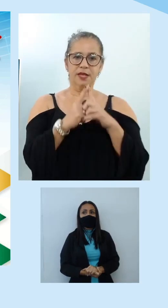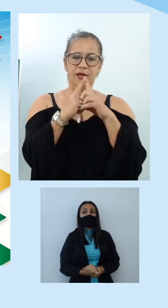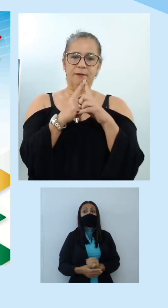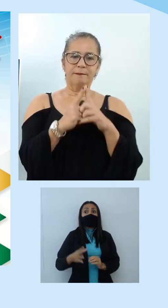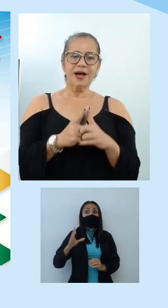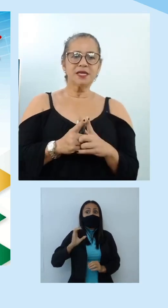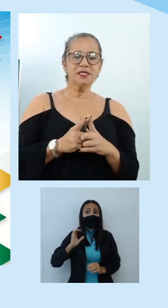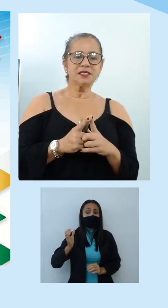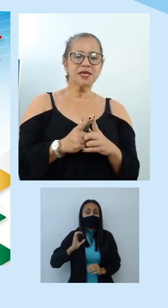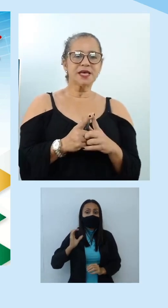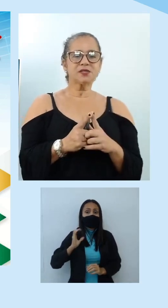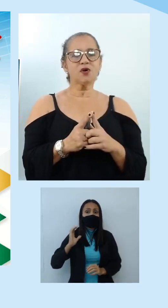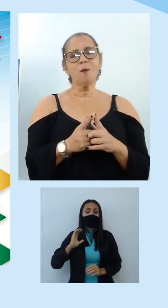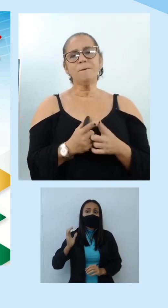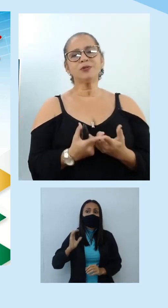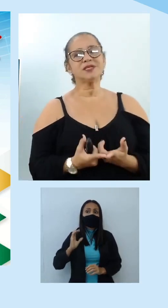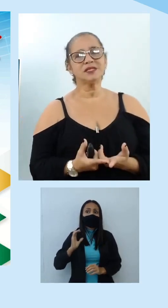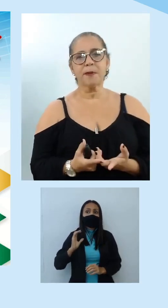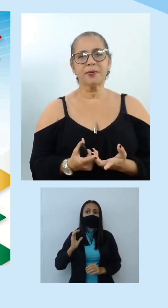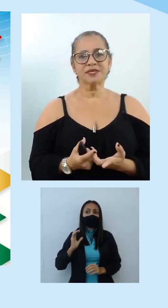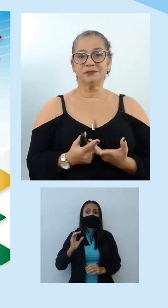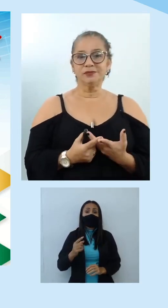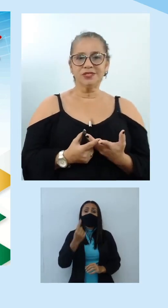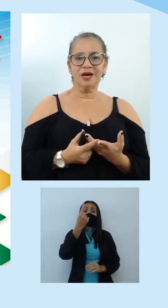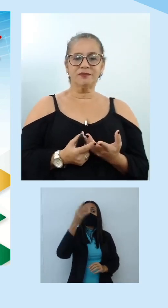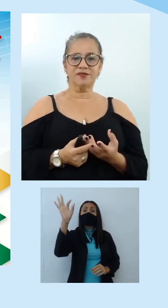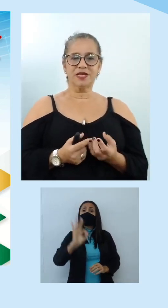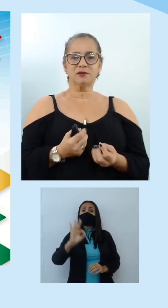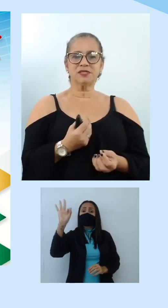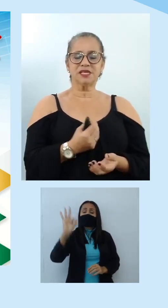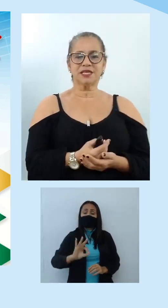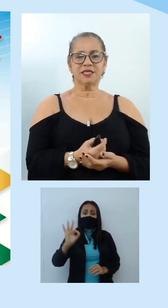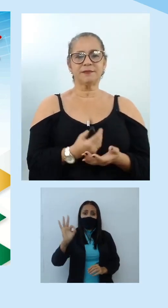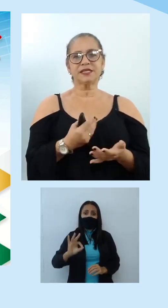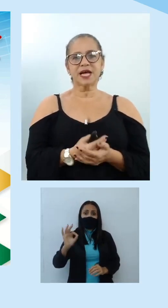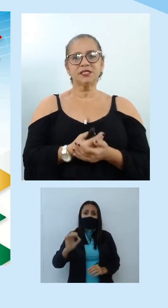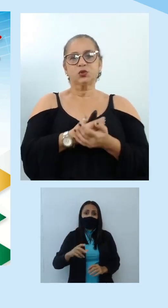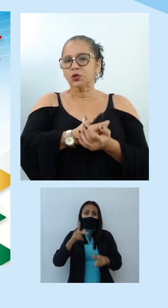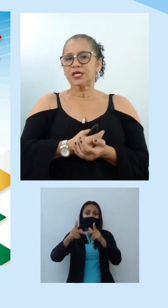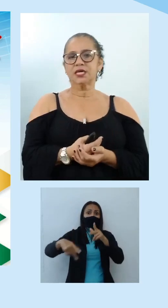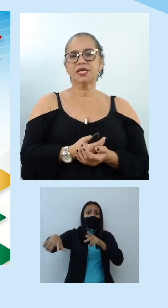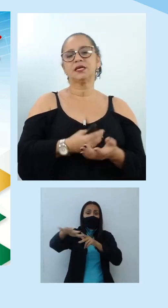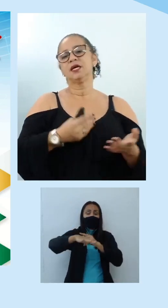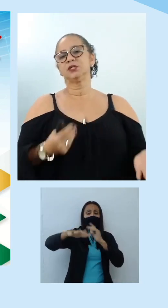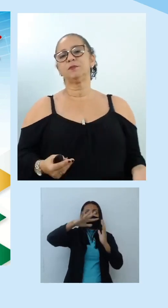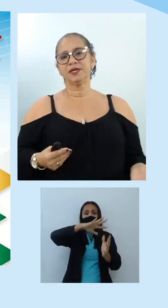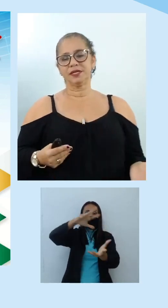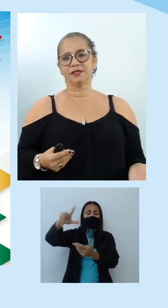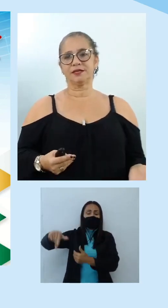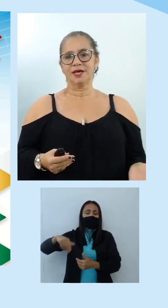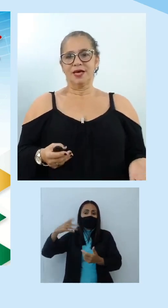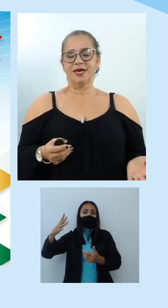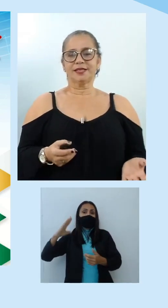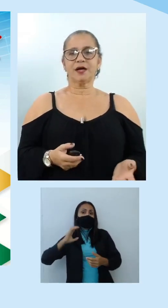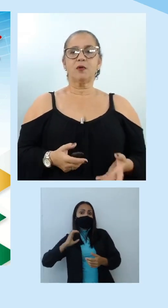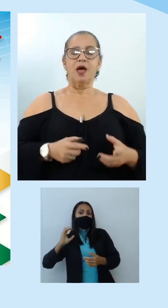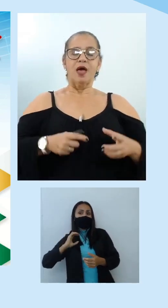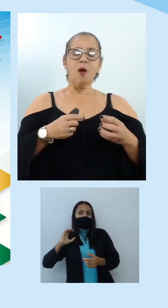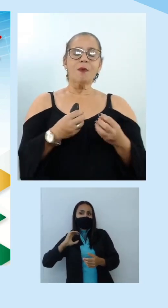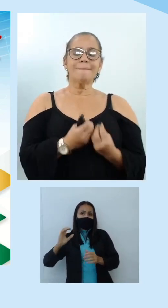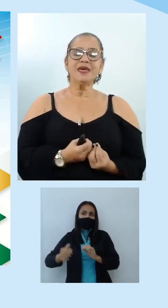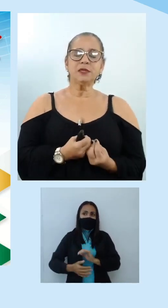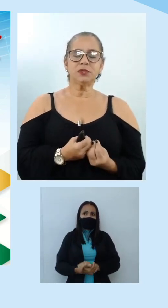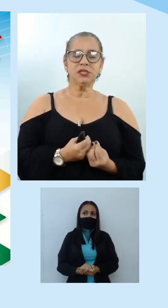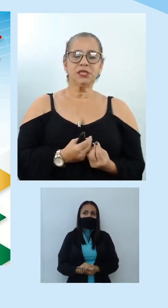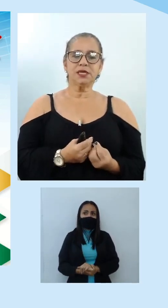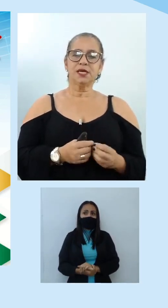Ricos, mas só 1% da população mundial fica concentrada na metade de toda a riqueza do planeta. Então, é